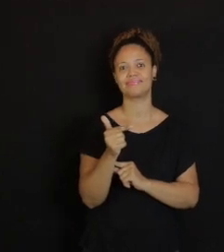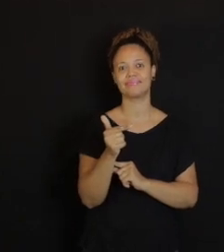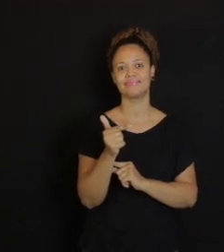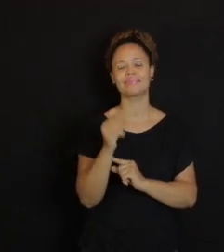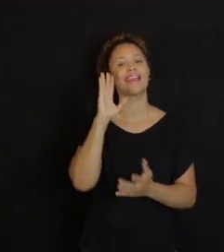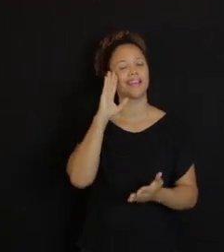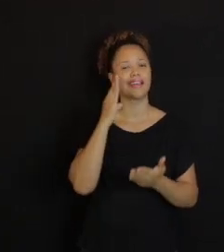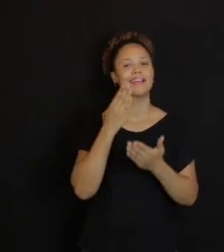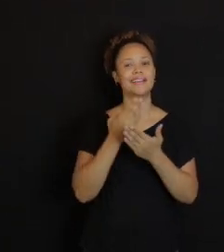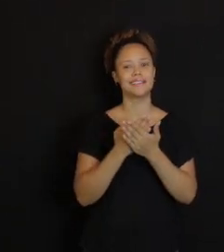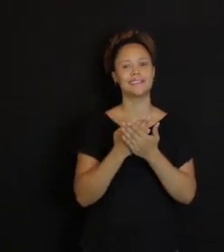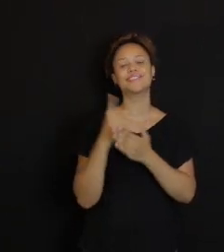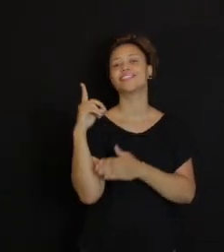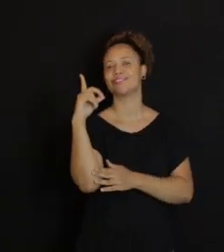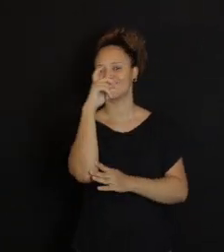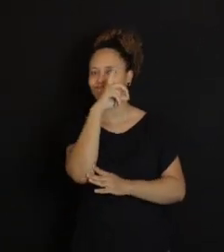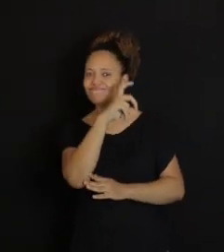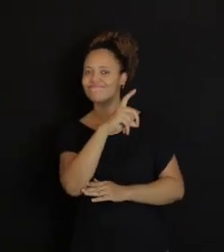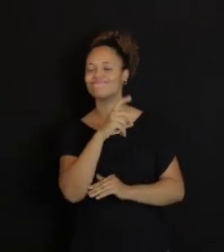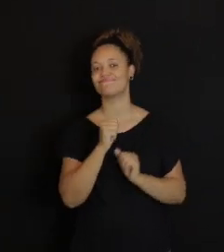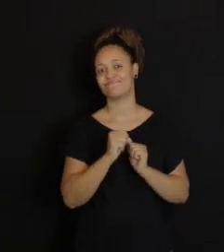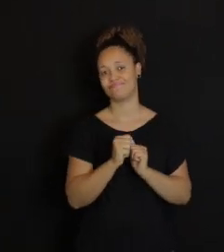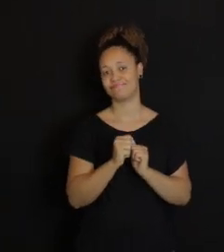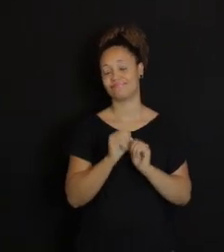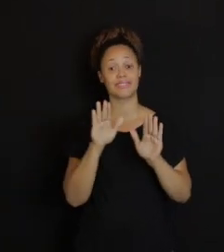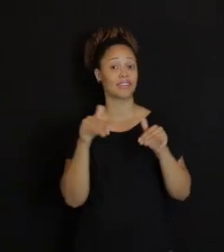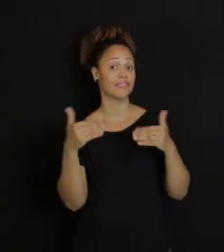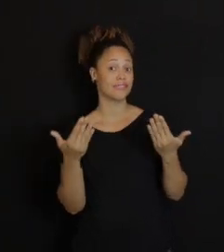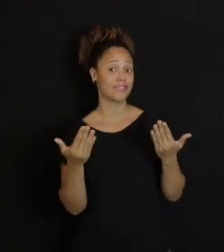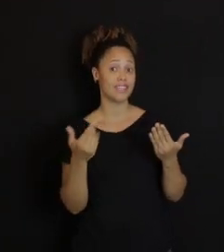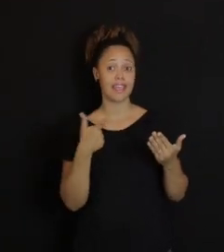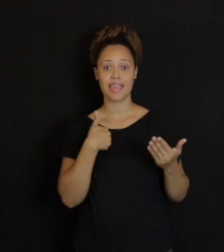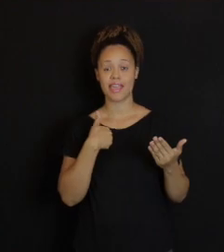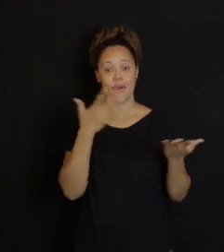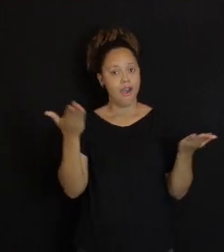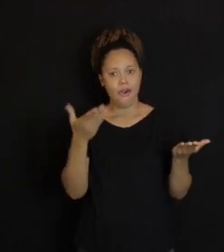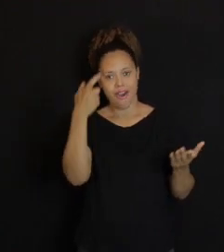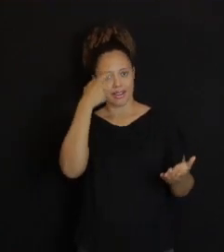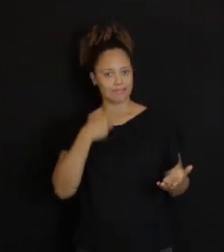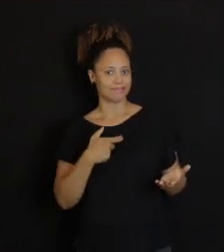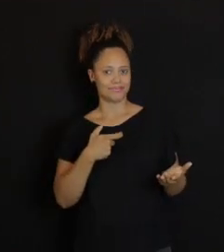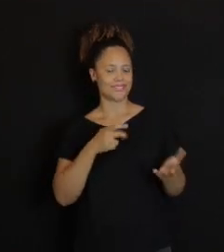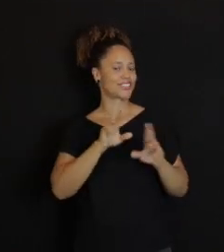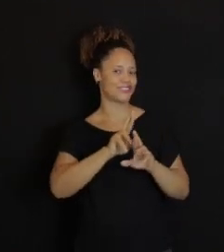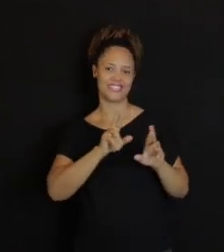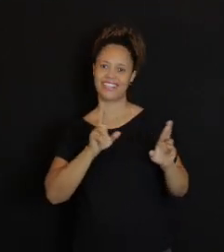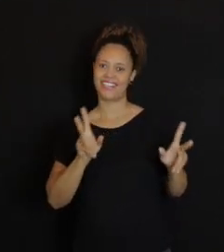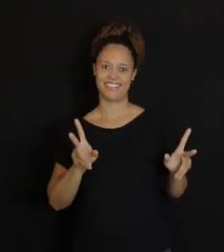eu acredito que talvez eu não fosse o Marco Abreu até hoje.